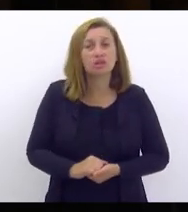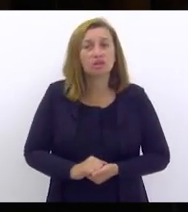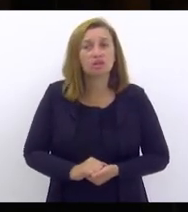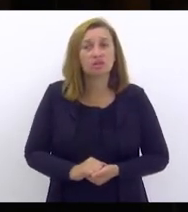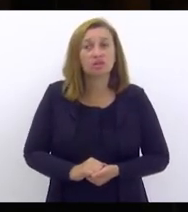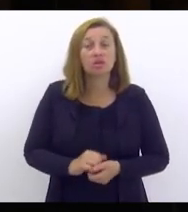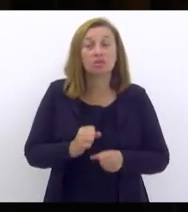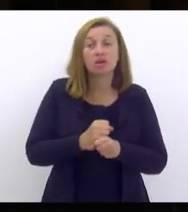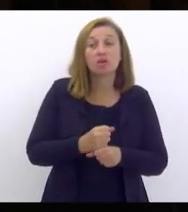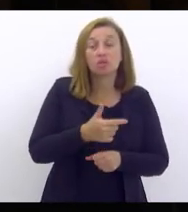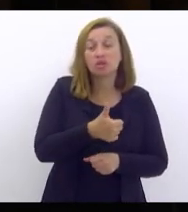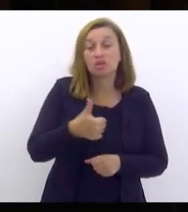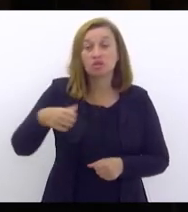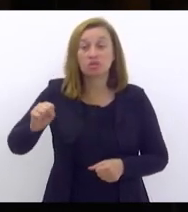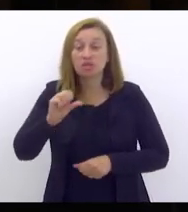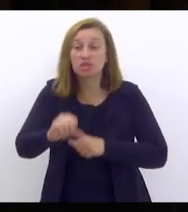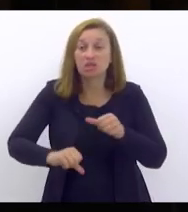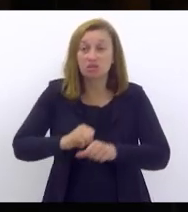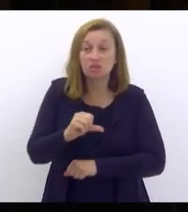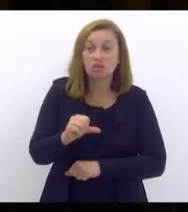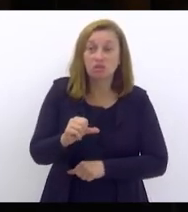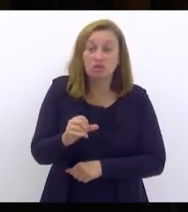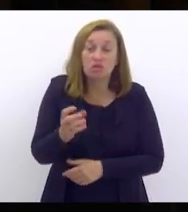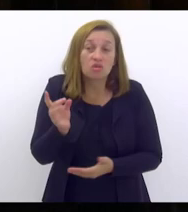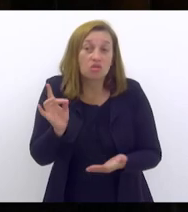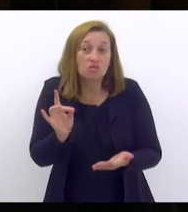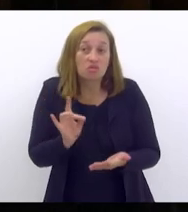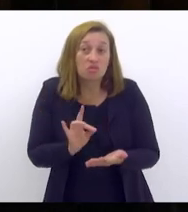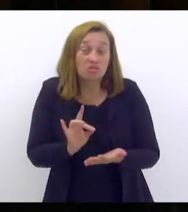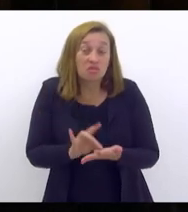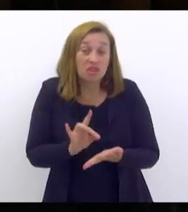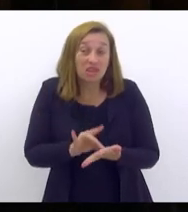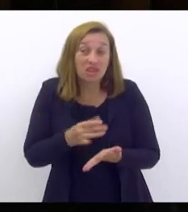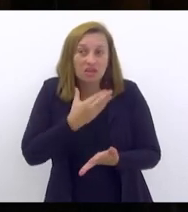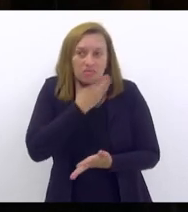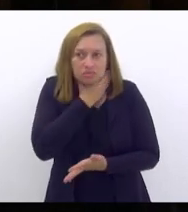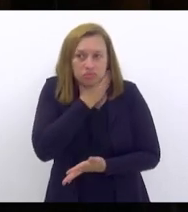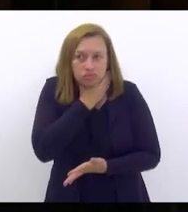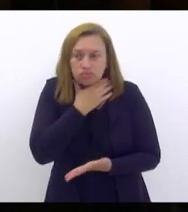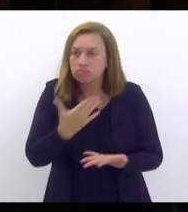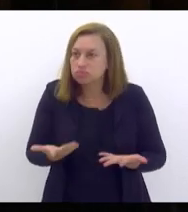que 2018 se transformasse num verdadeiro caos. Aliás,